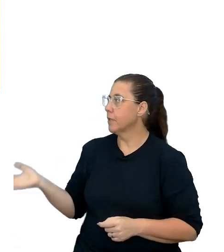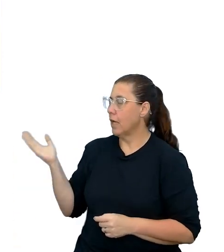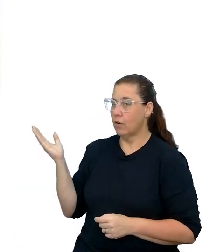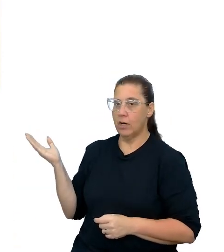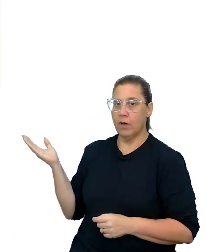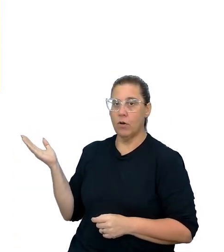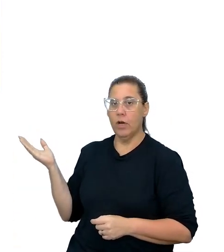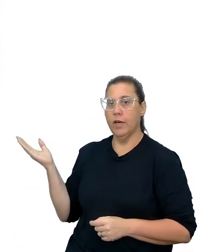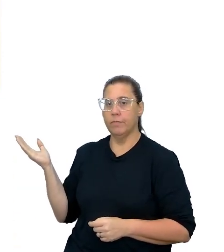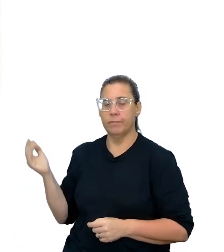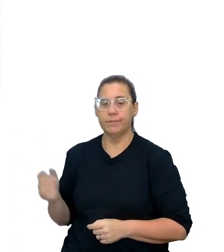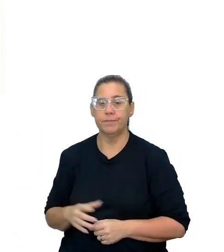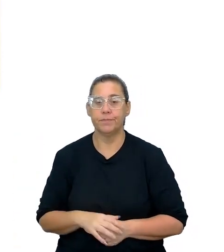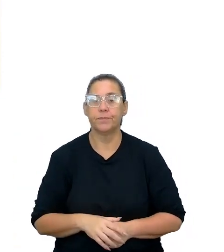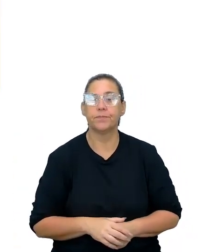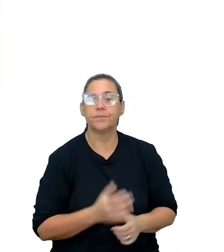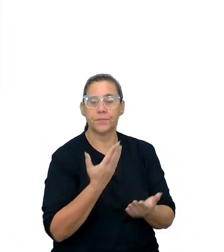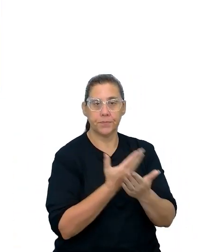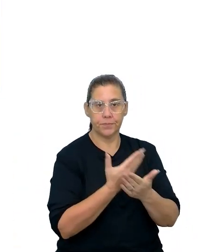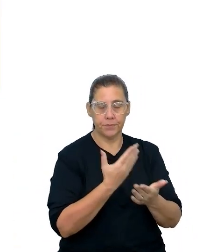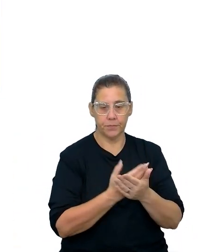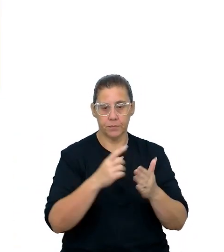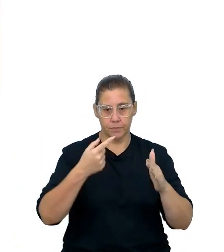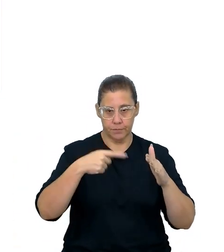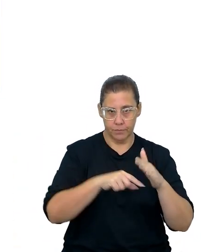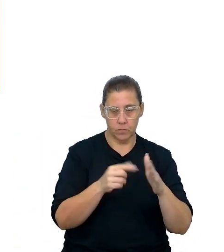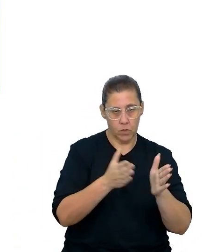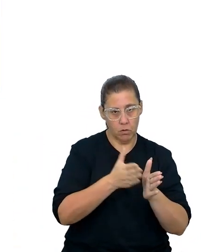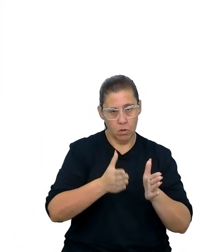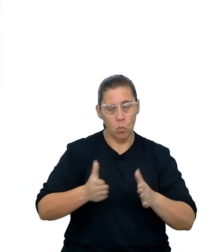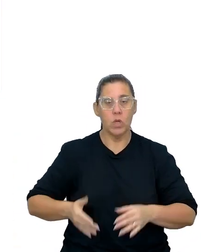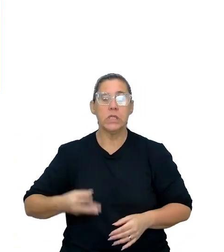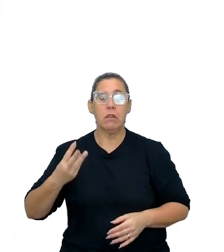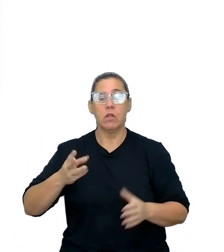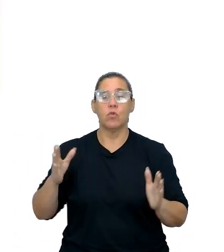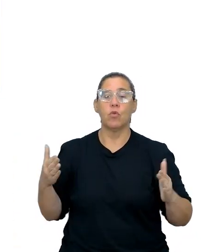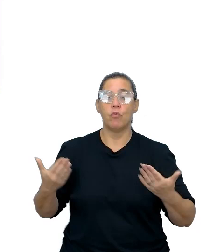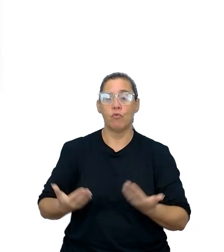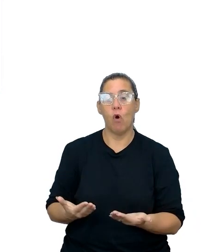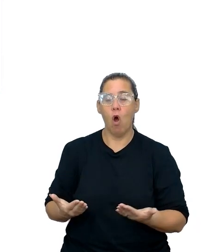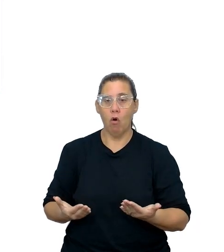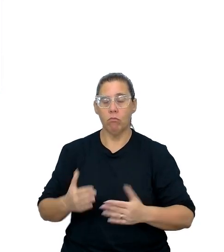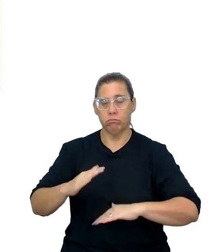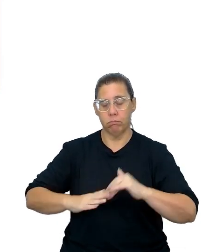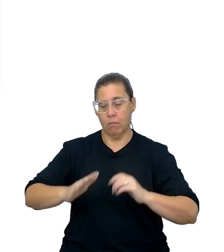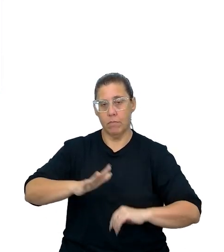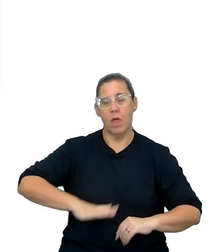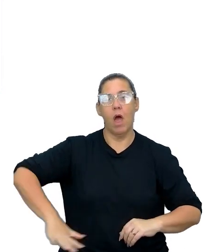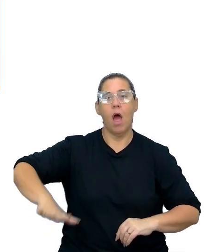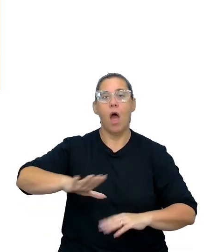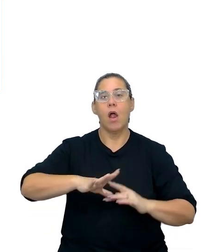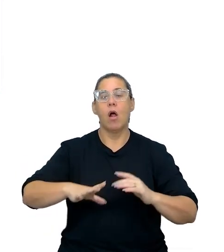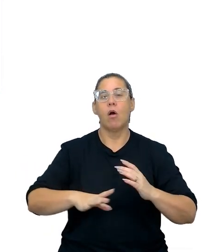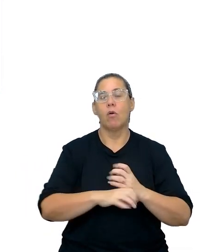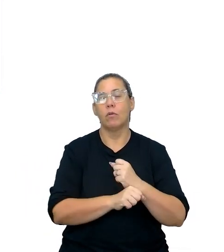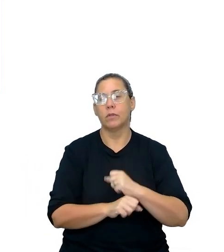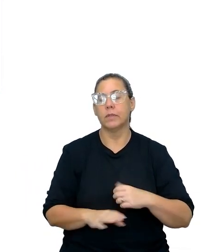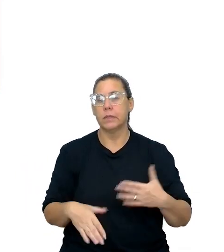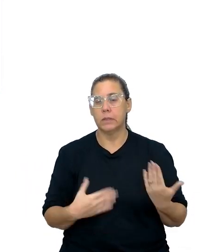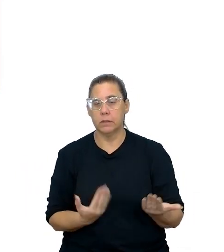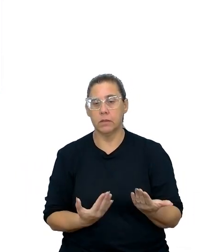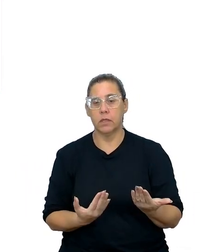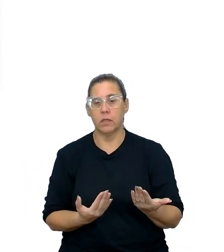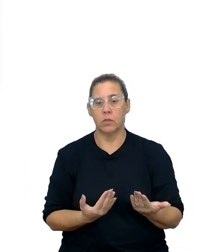Primeiro, estudo e aprofundamento da sequência 3 com foco nas operações do campo aditivo. Então, no